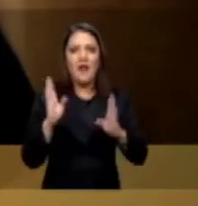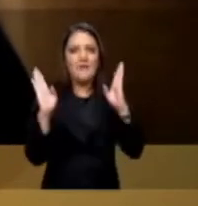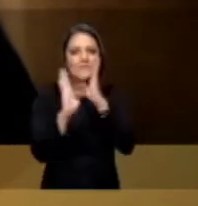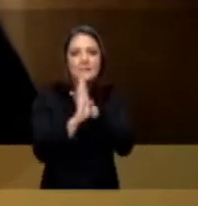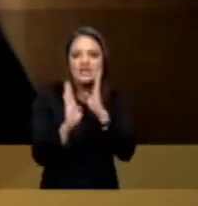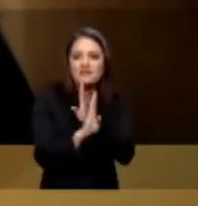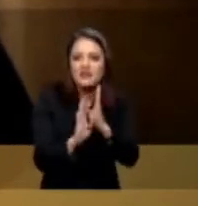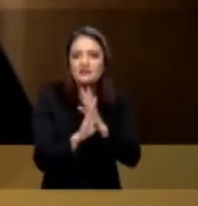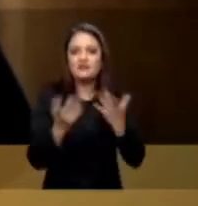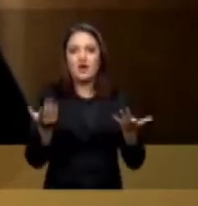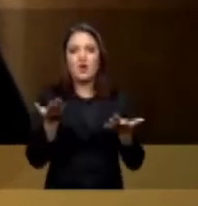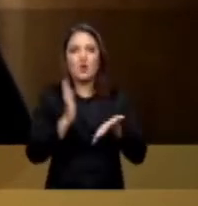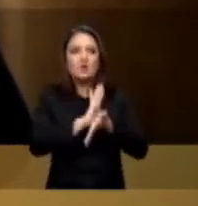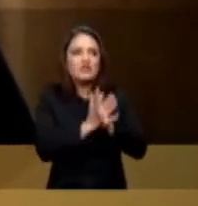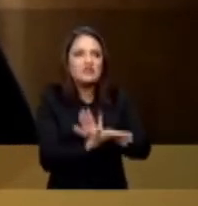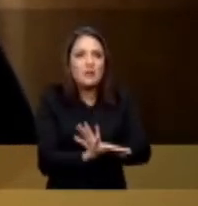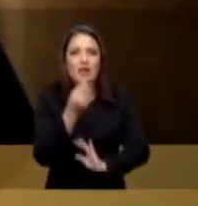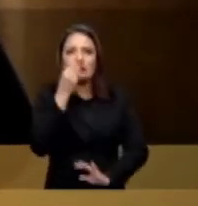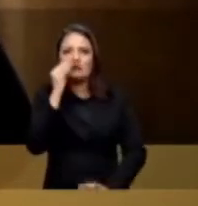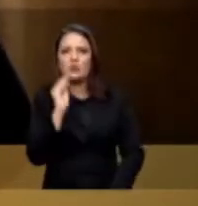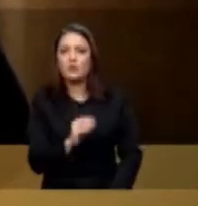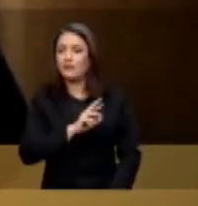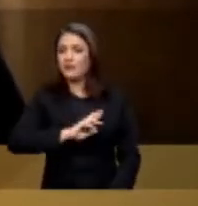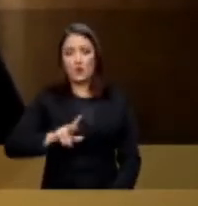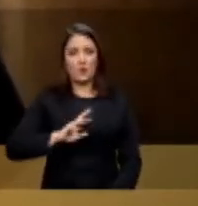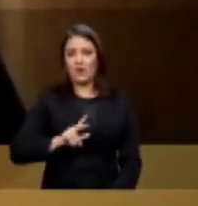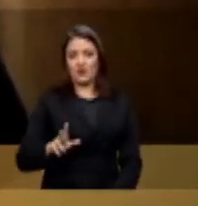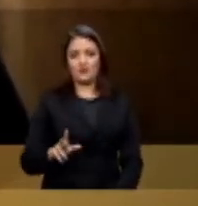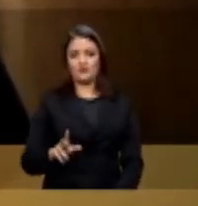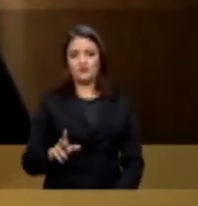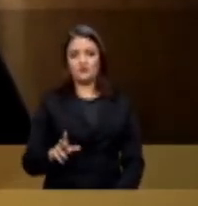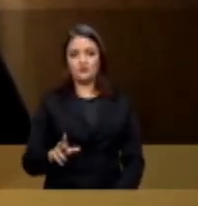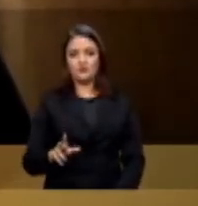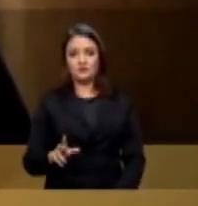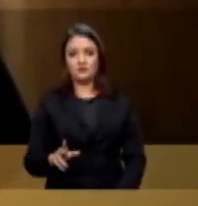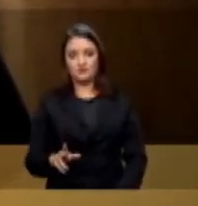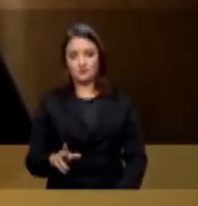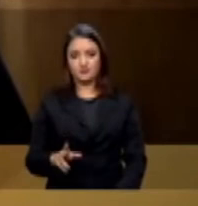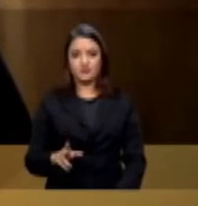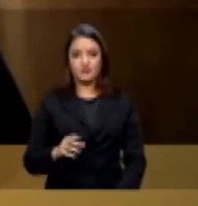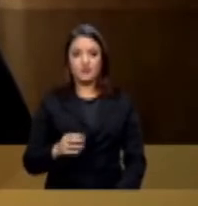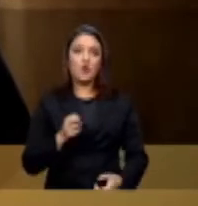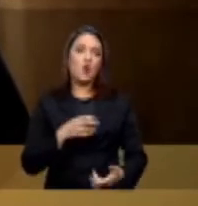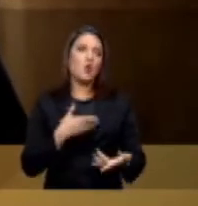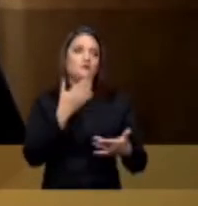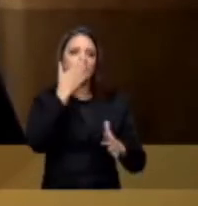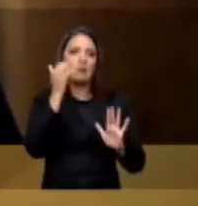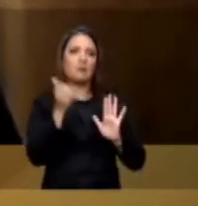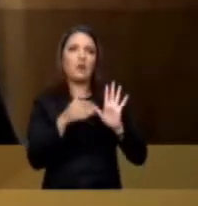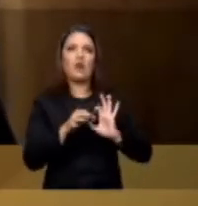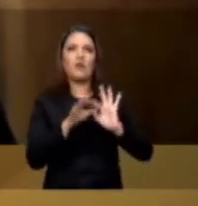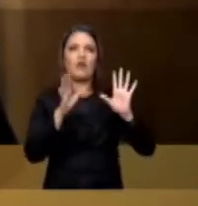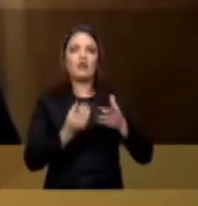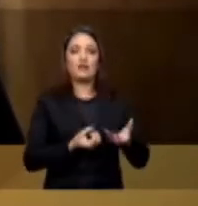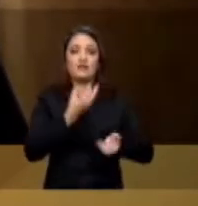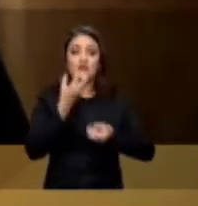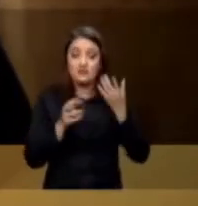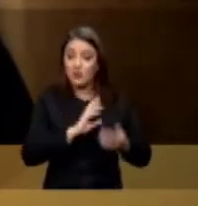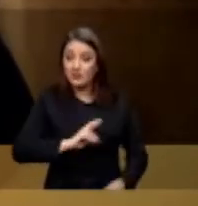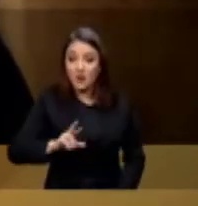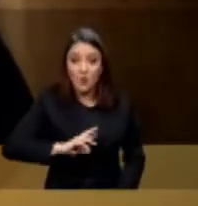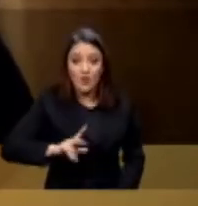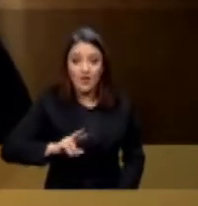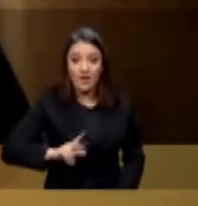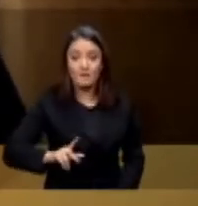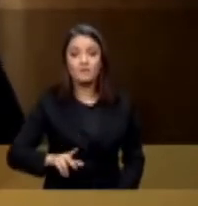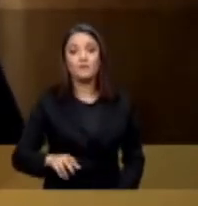de discriminação, não se trata de violação da liberdade de expressão ou de informação. Mesmo